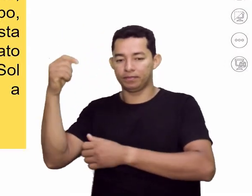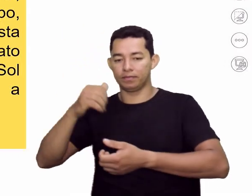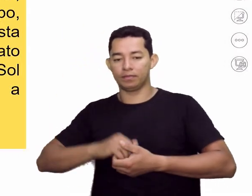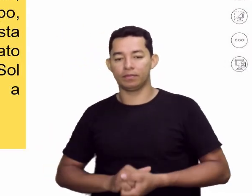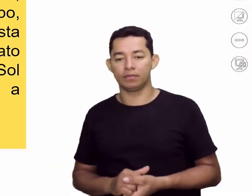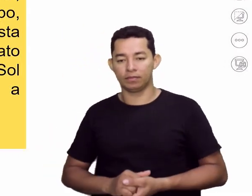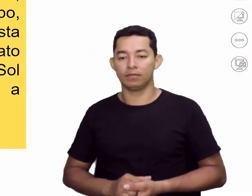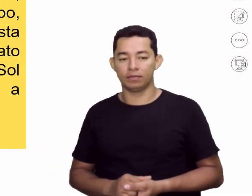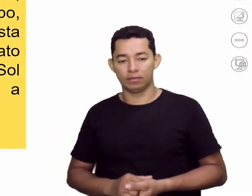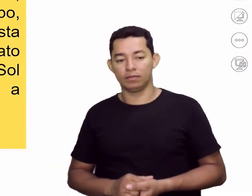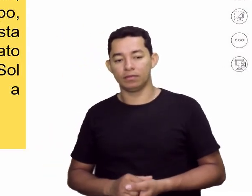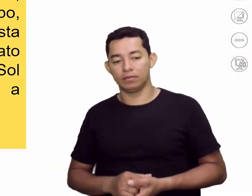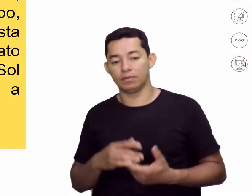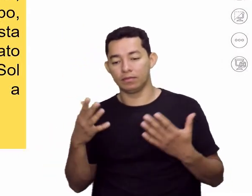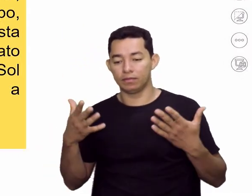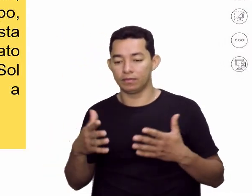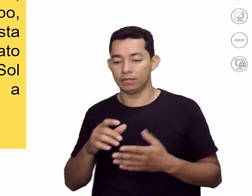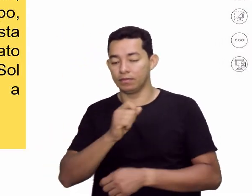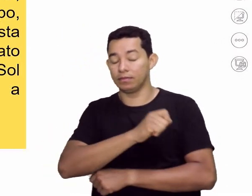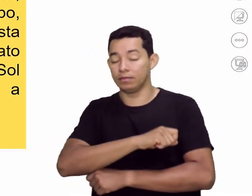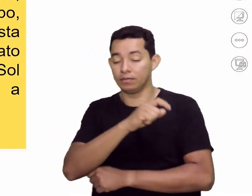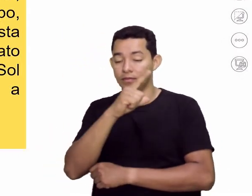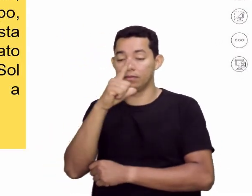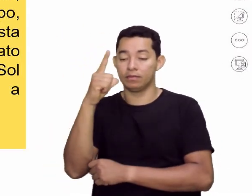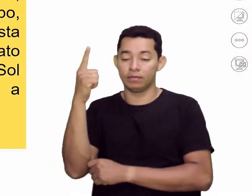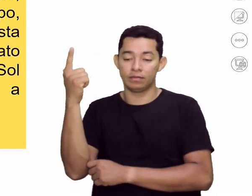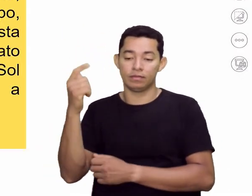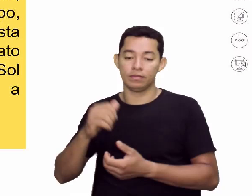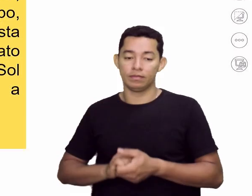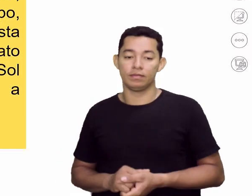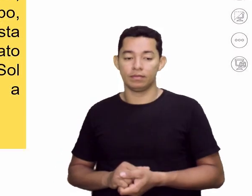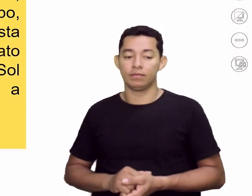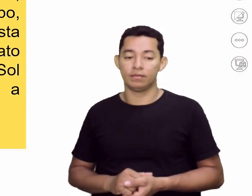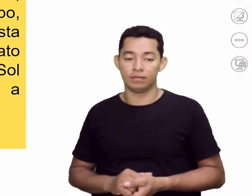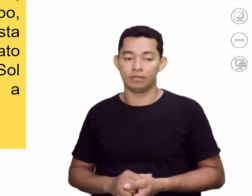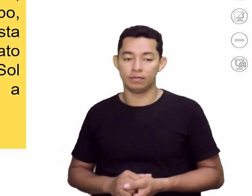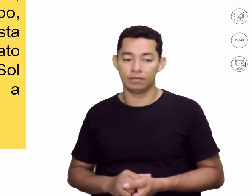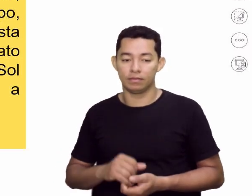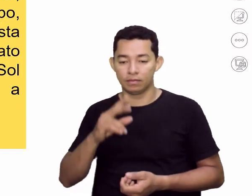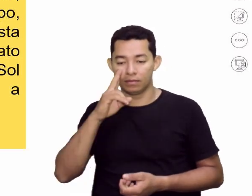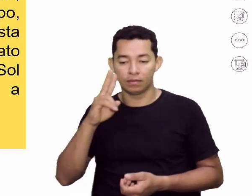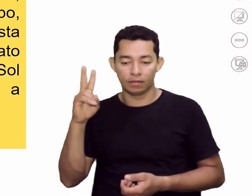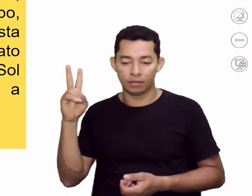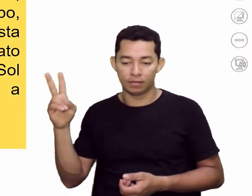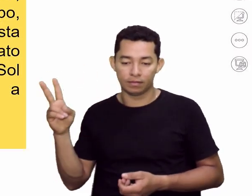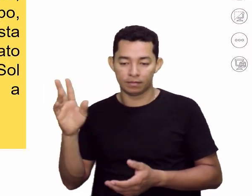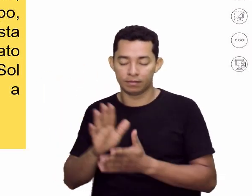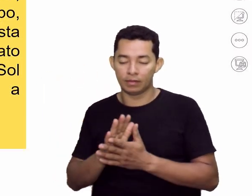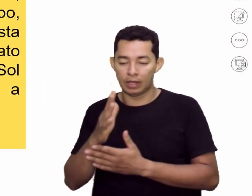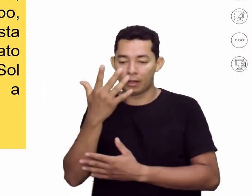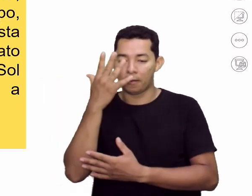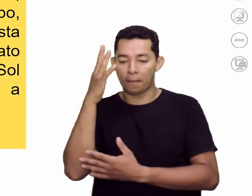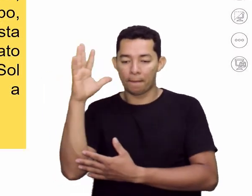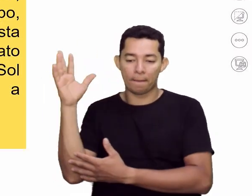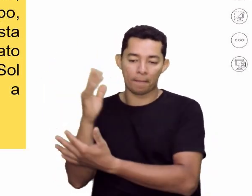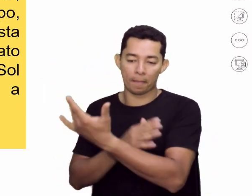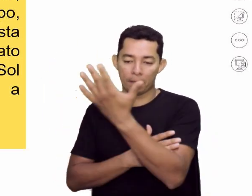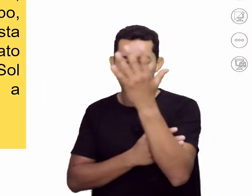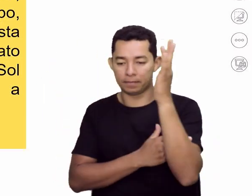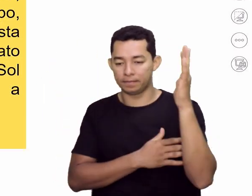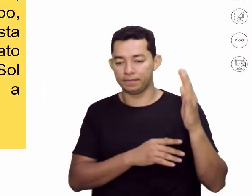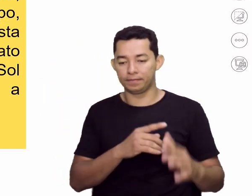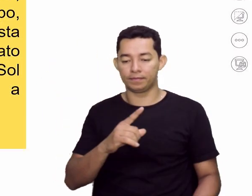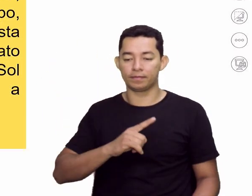é o nome do quadro dele. Gente, quando a gente olha para a natureza, a